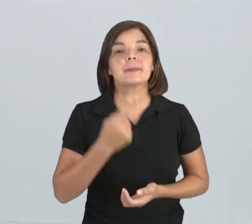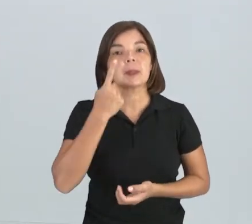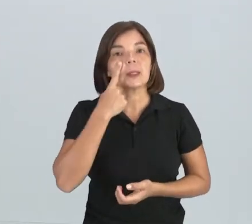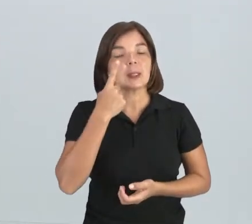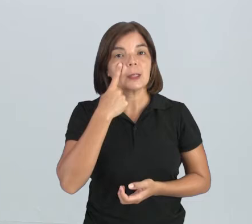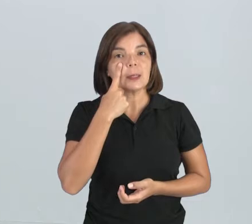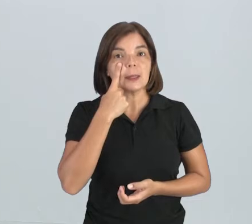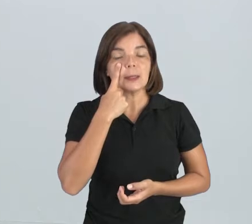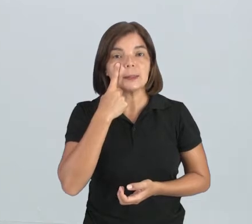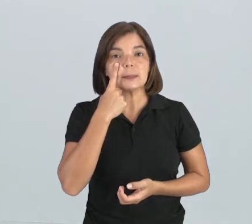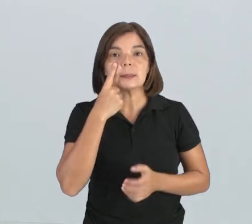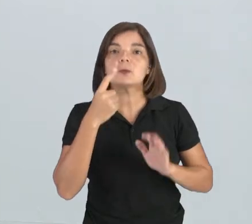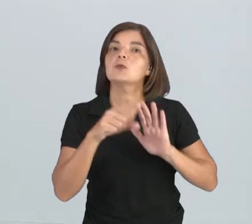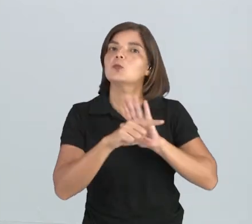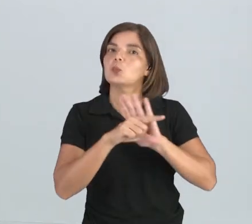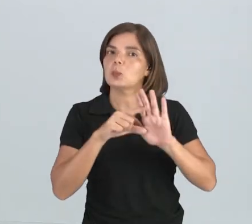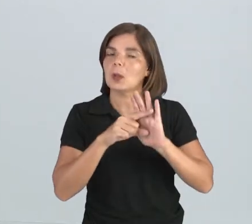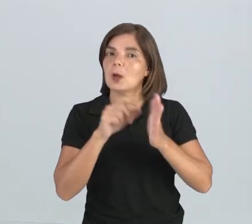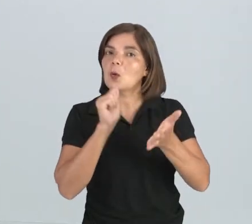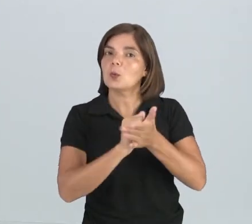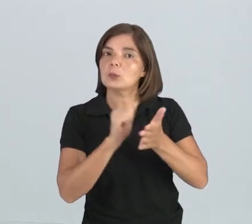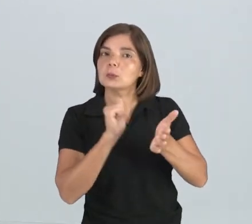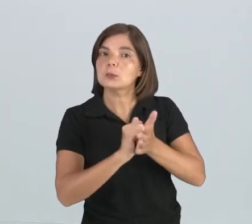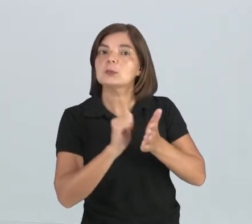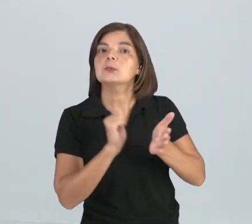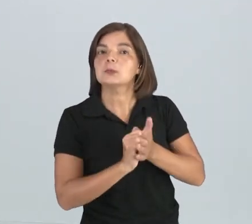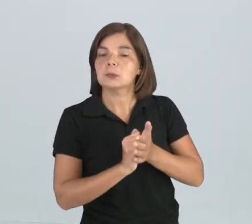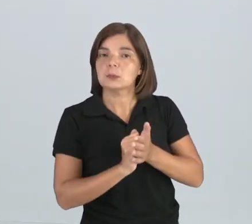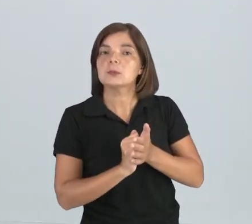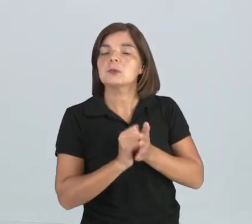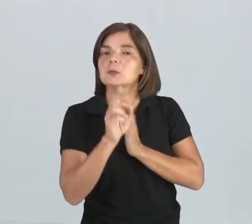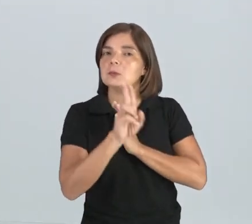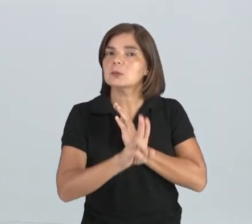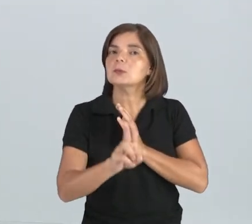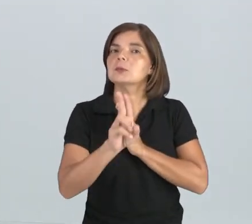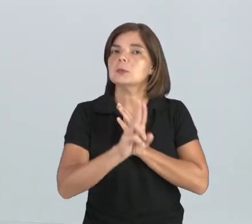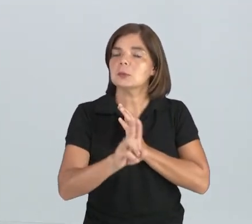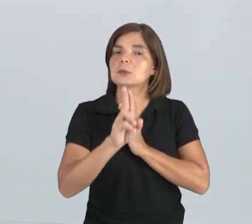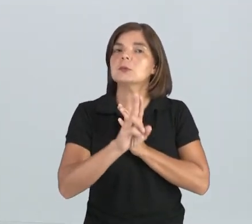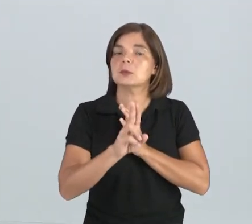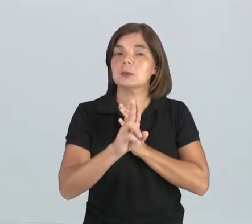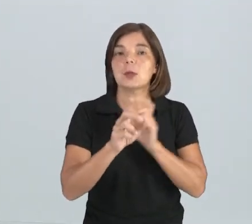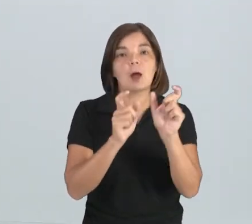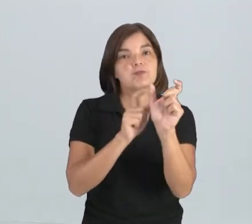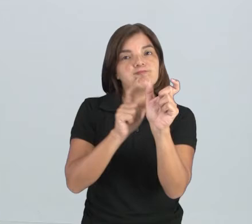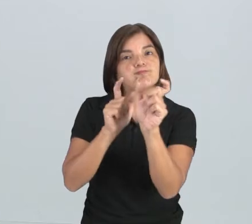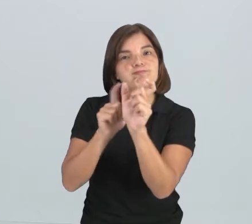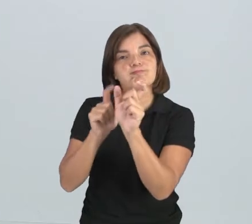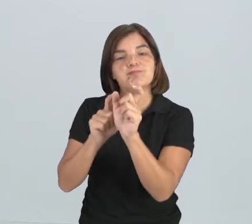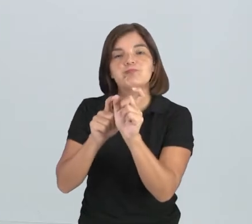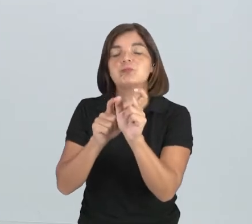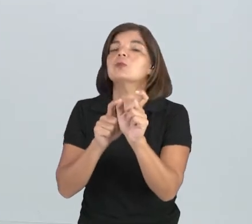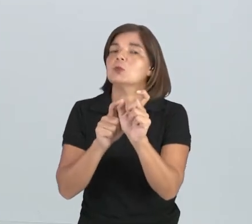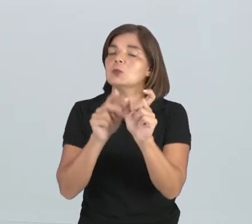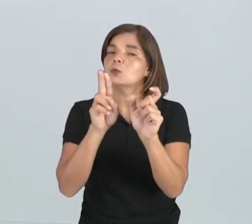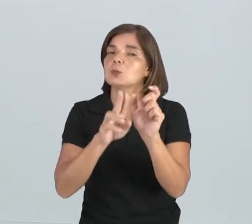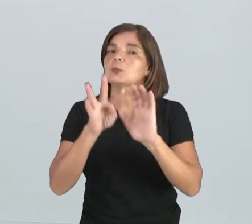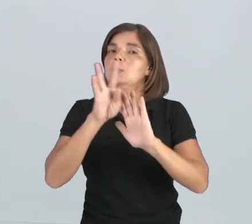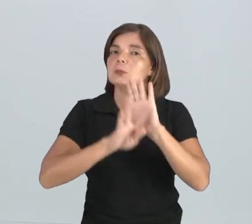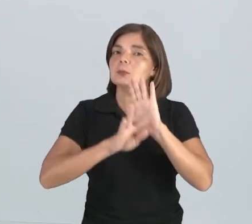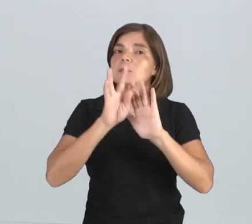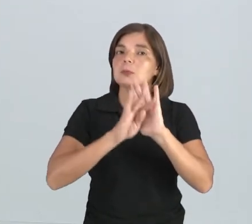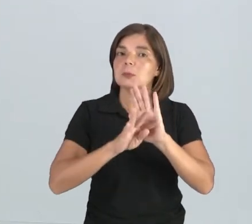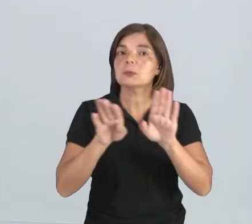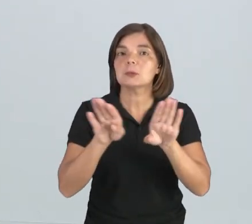pegar essa parte, você pode copiar isso aí, tá? Utilizar essas expressões nos seus